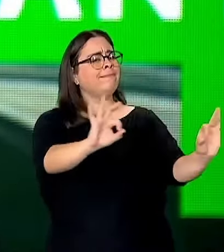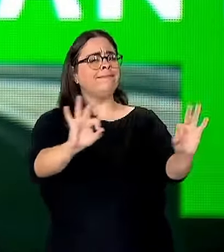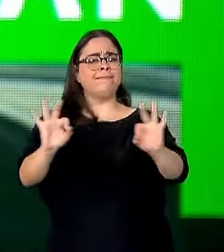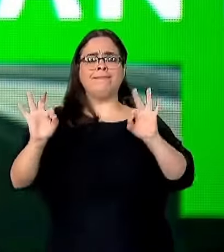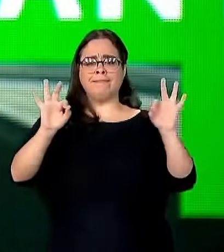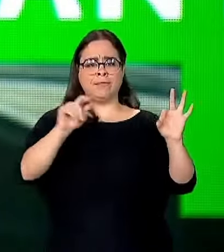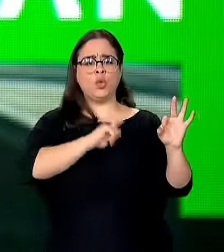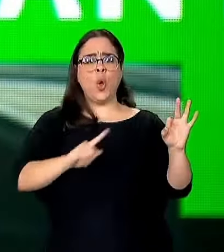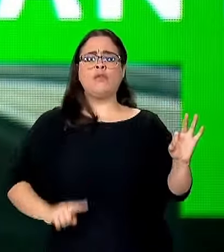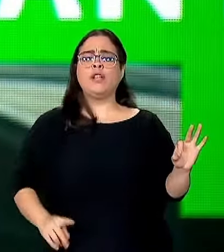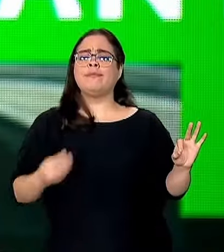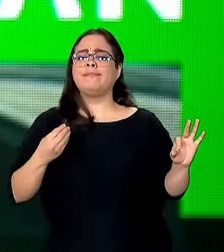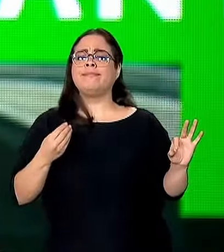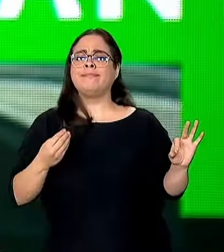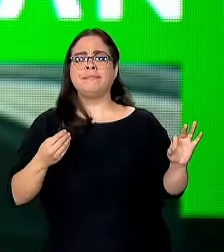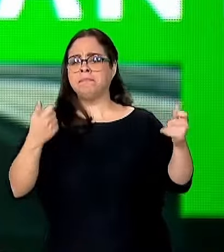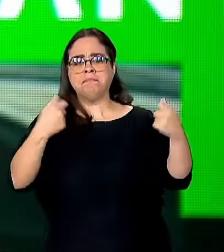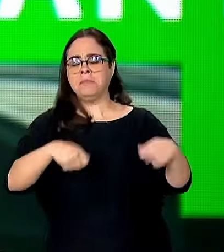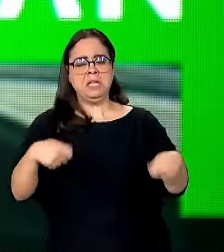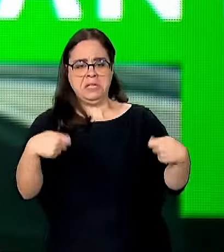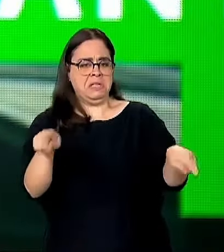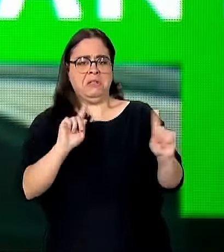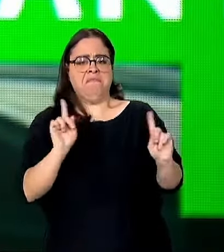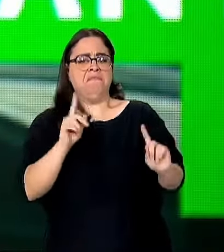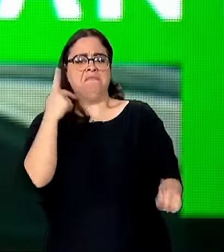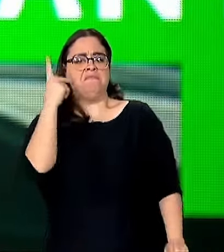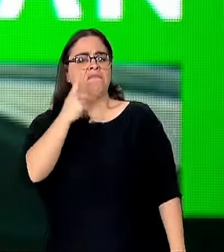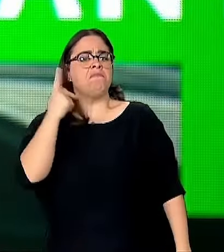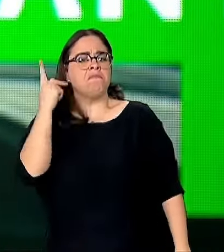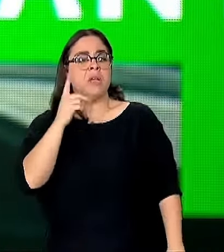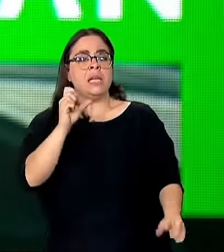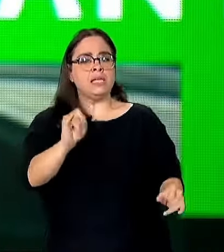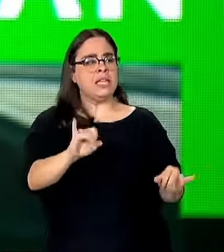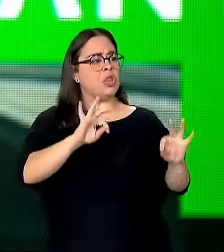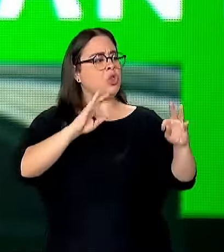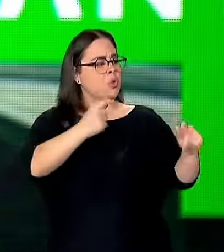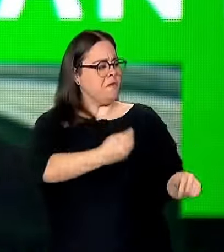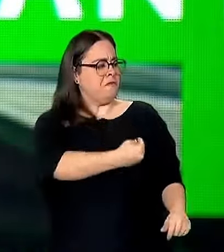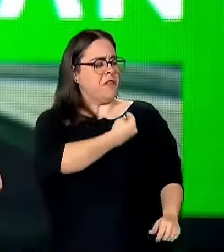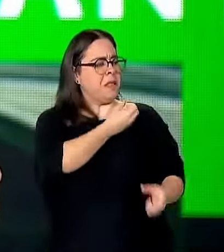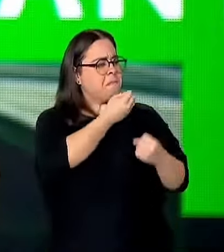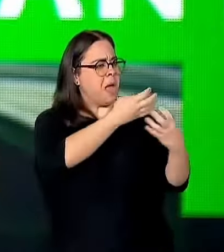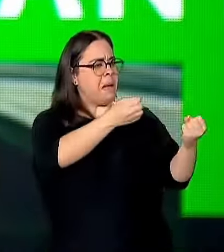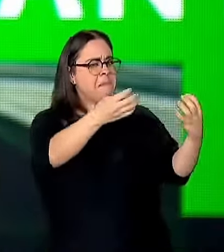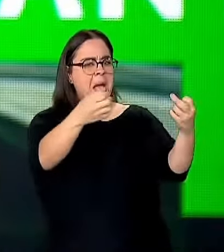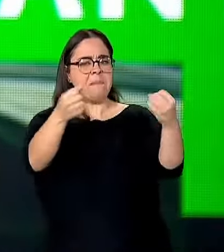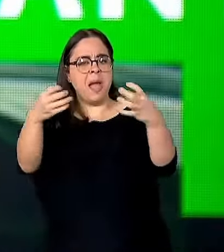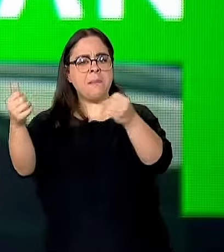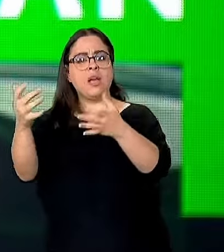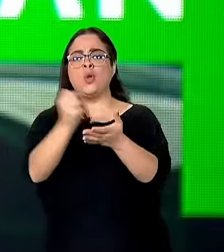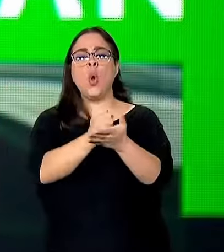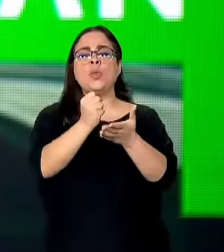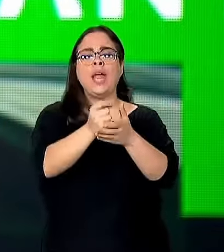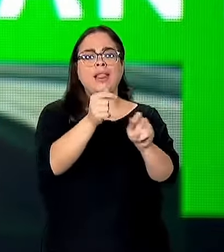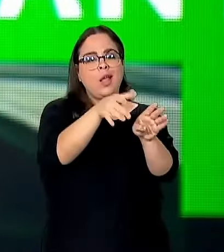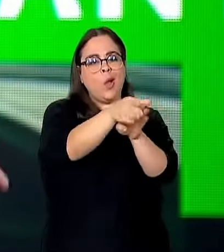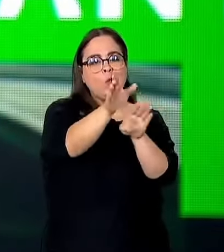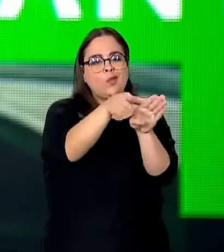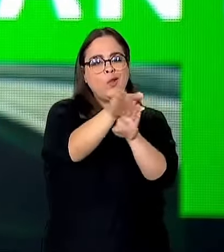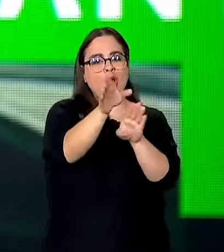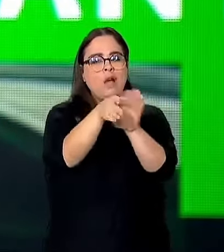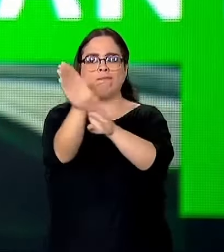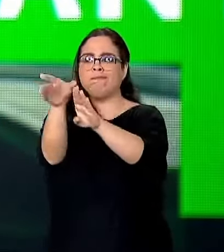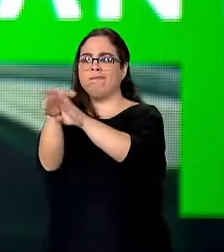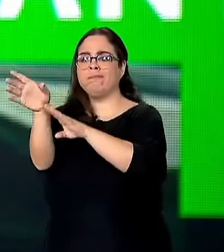não precisa de político. Se tiver tudo certo, você contrata um consultor.